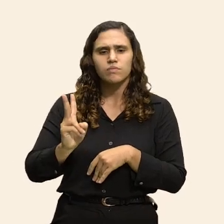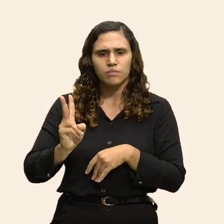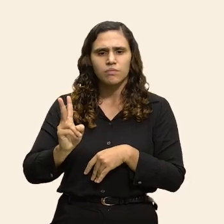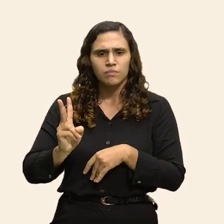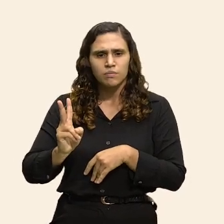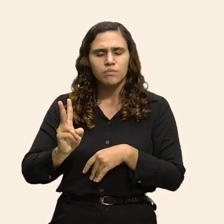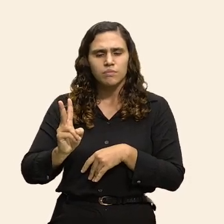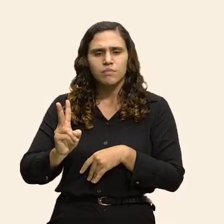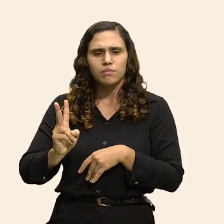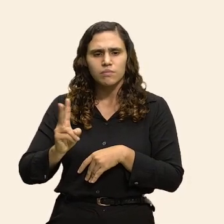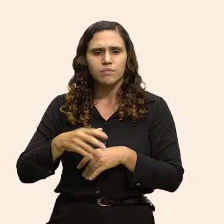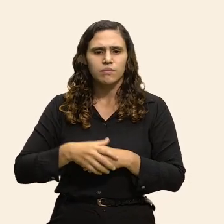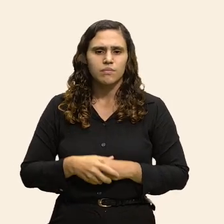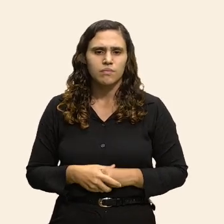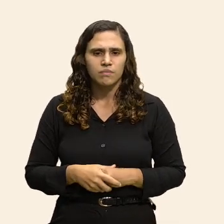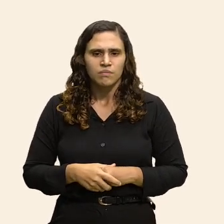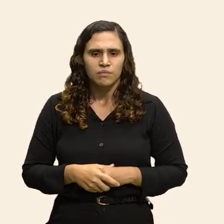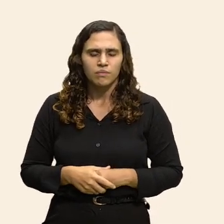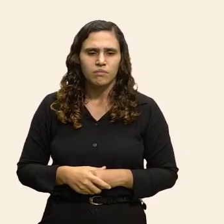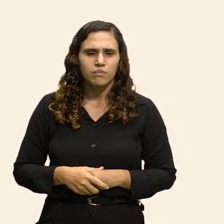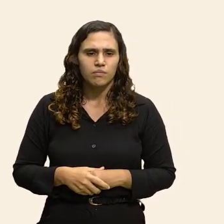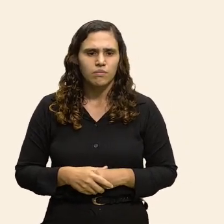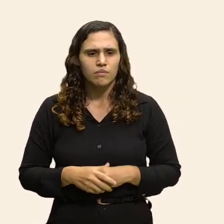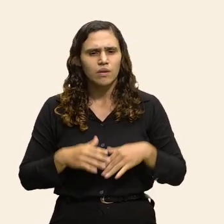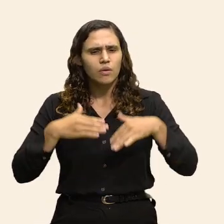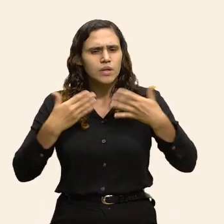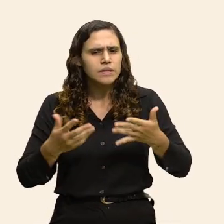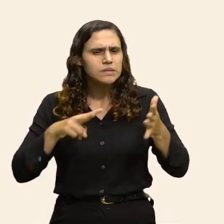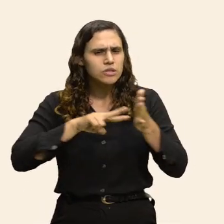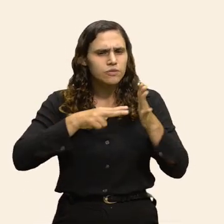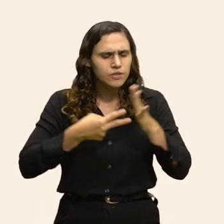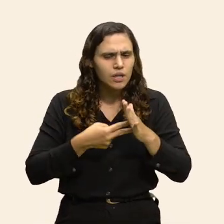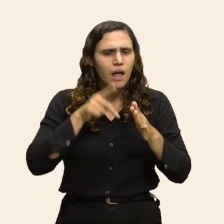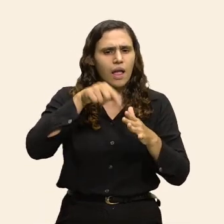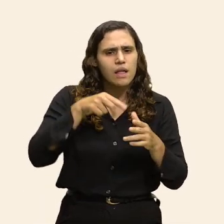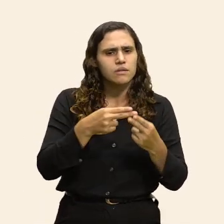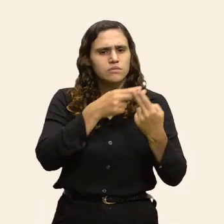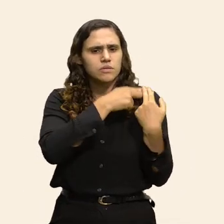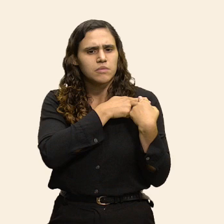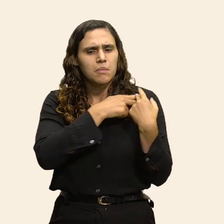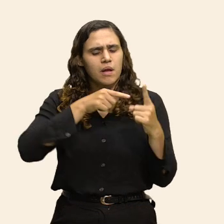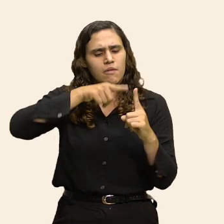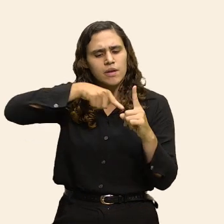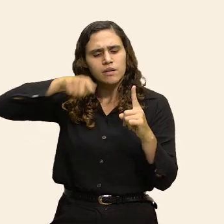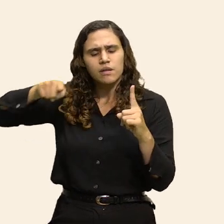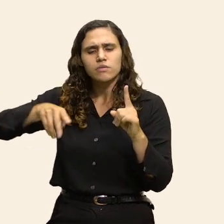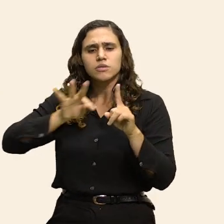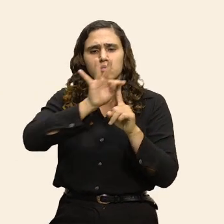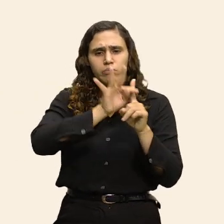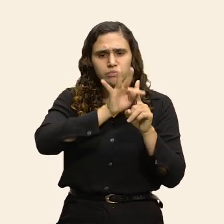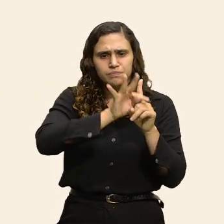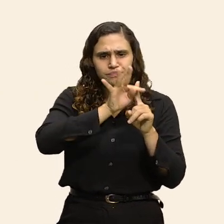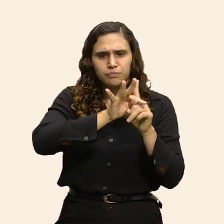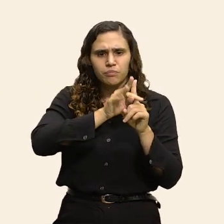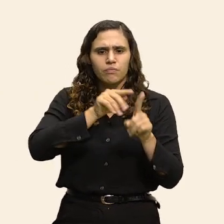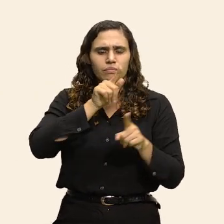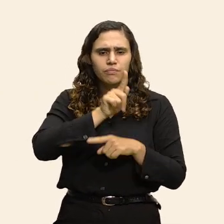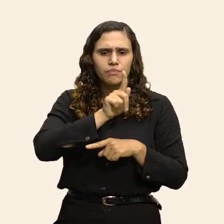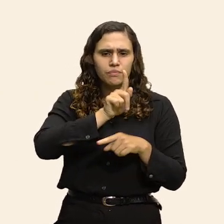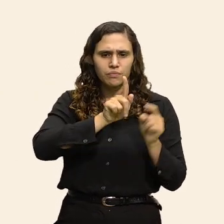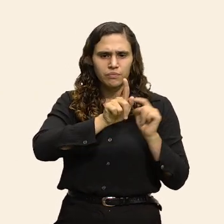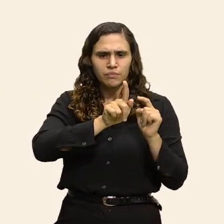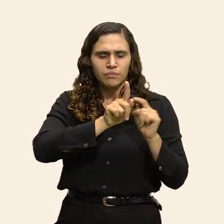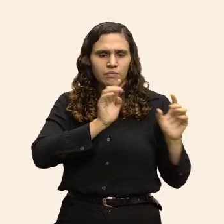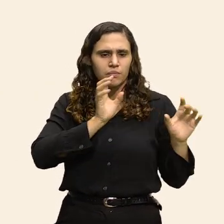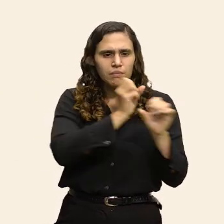calor latente, tá? Então, calor sensível é o calor responsável pela variação de temperatura, onde Q é a quantidade de calor, que pode